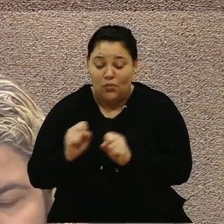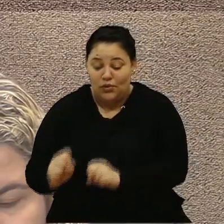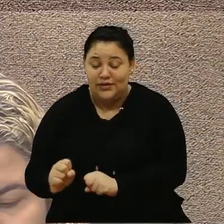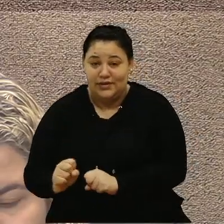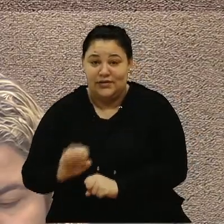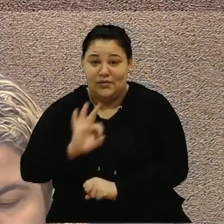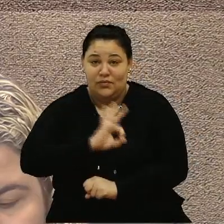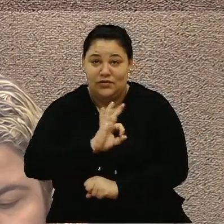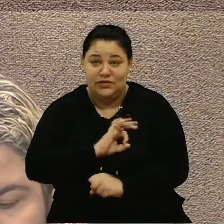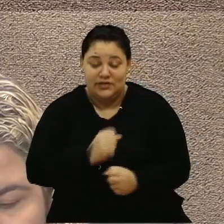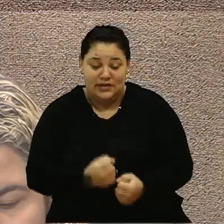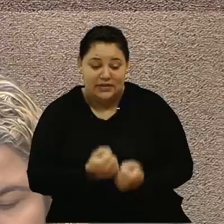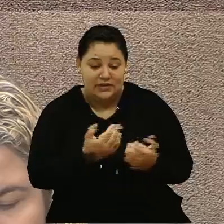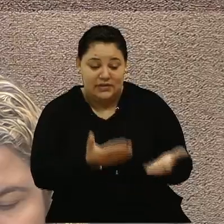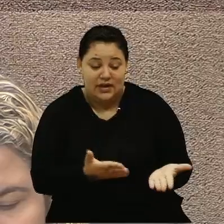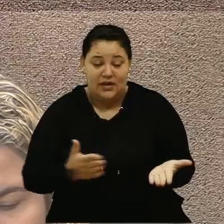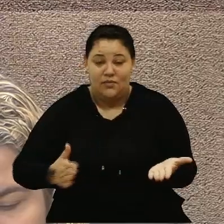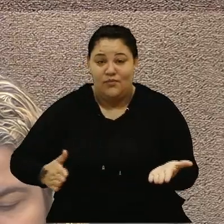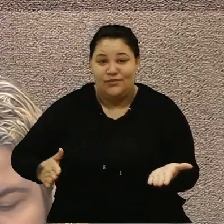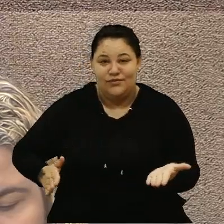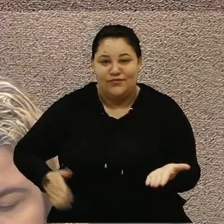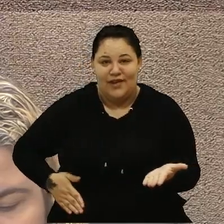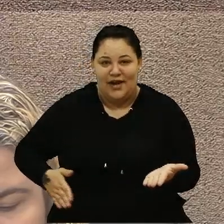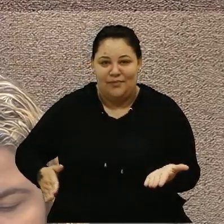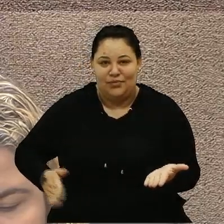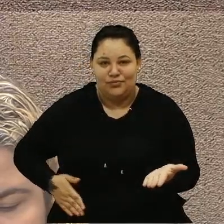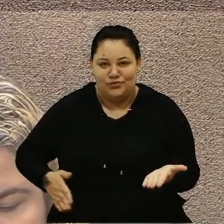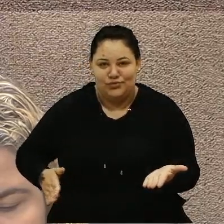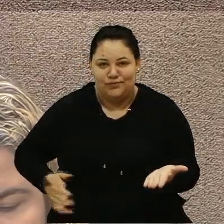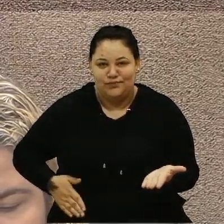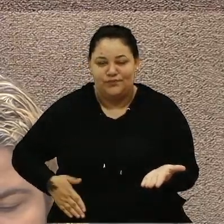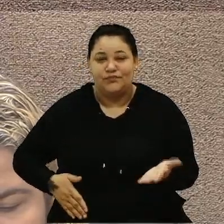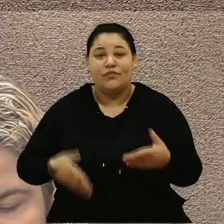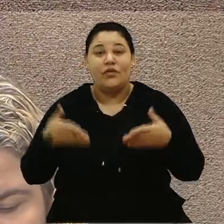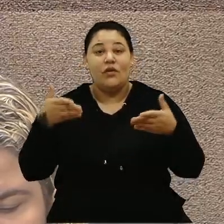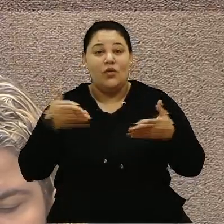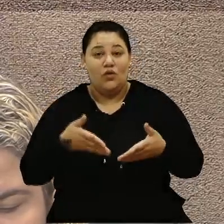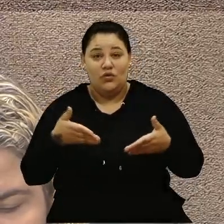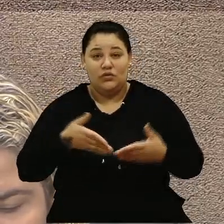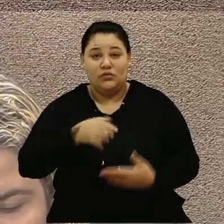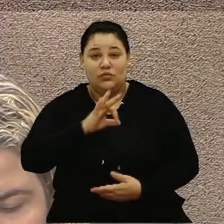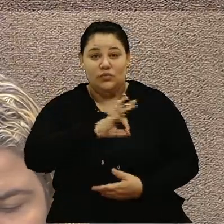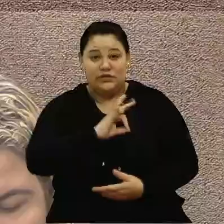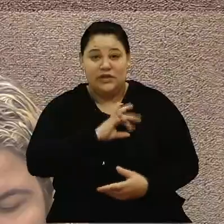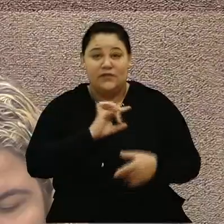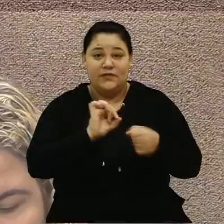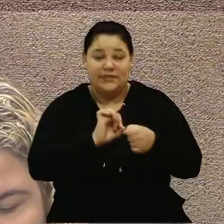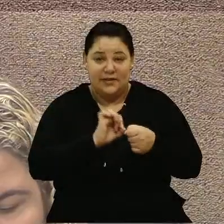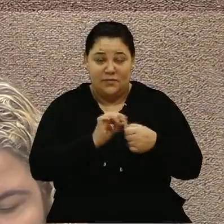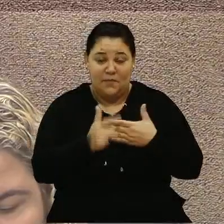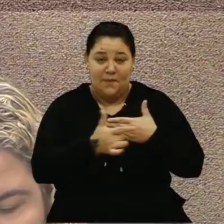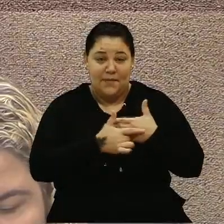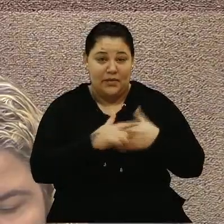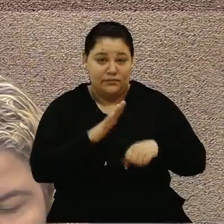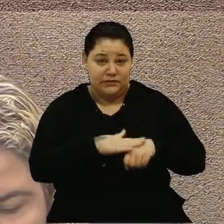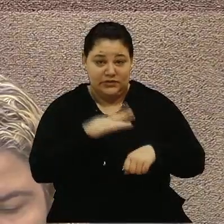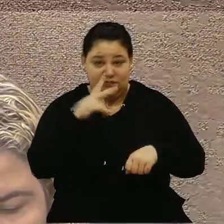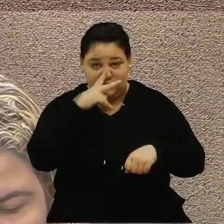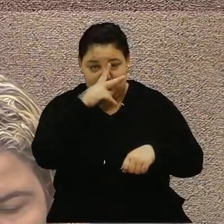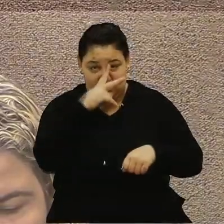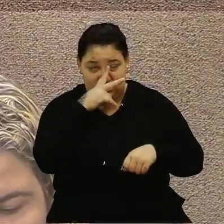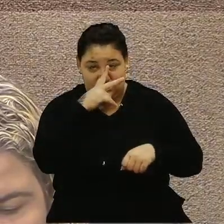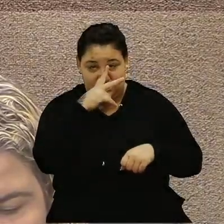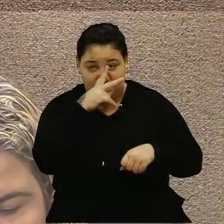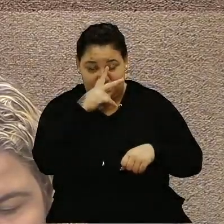bandidos. Hoje, se o policial executar uma função um pouco mais forte para impor